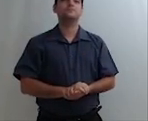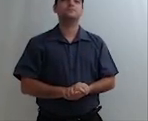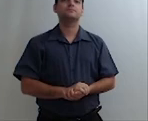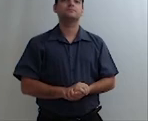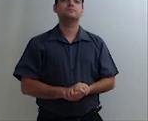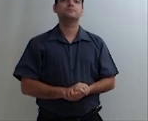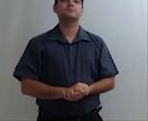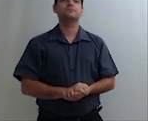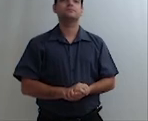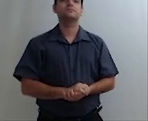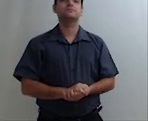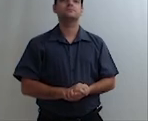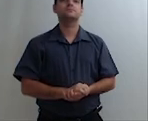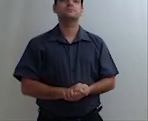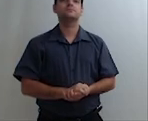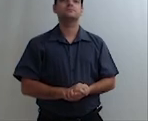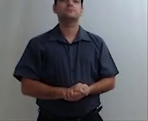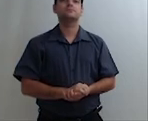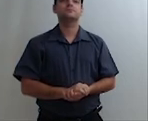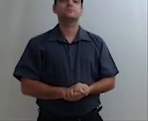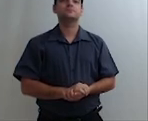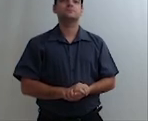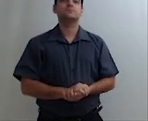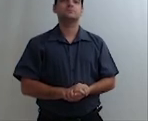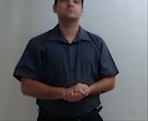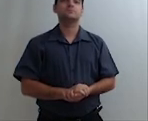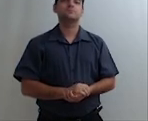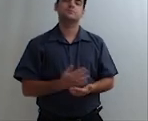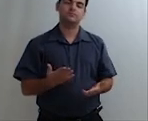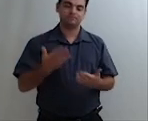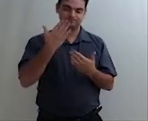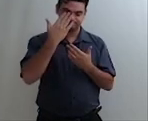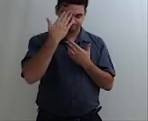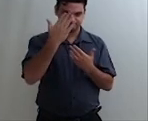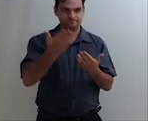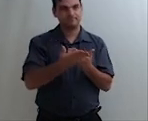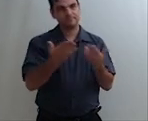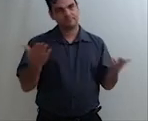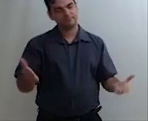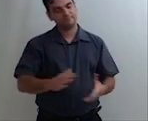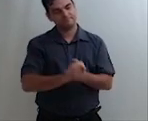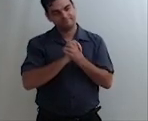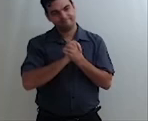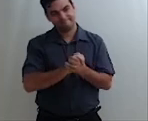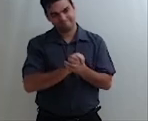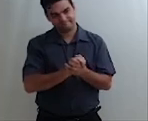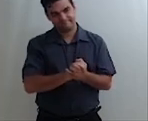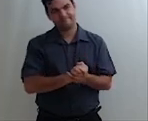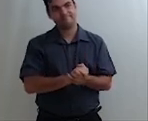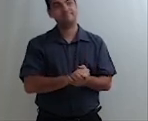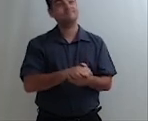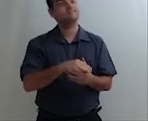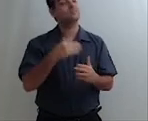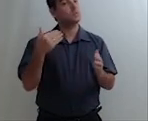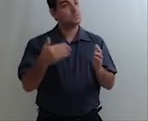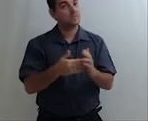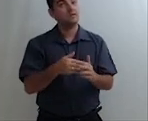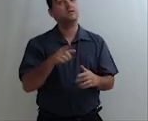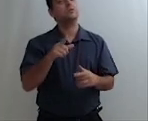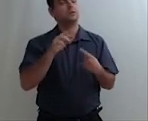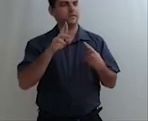Ministro Presidente na pessoa de quem rendo homenagens a toda a magistratura Excelentíssimo Senhor Ministro